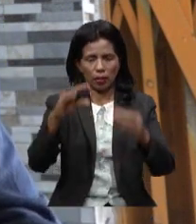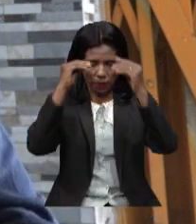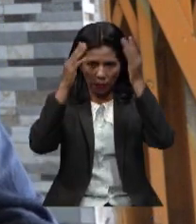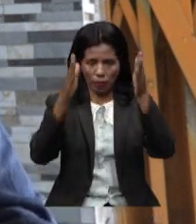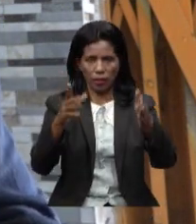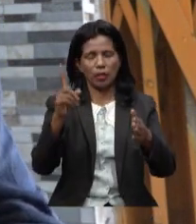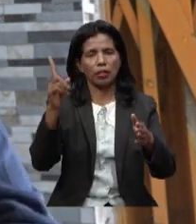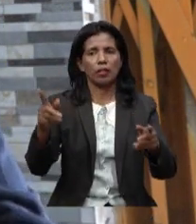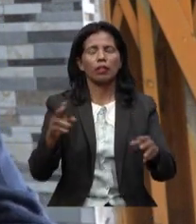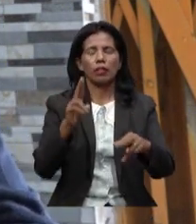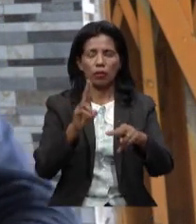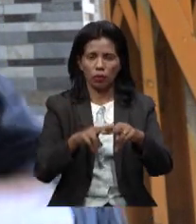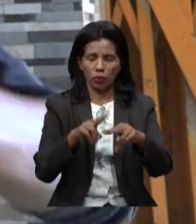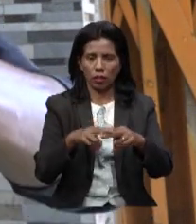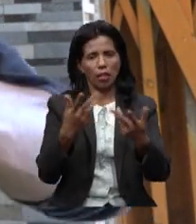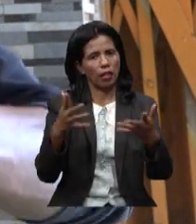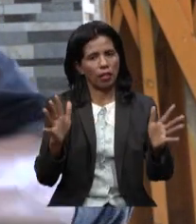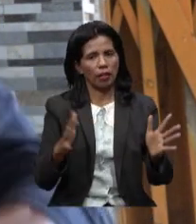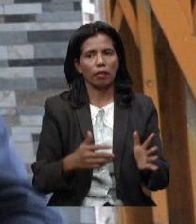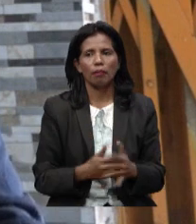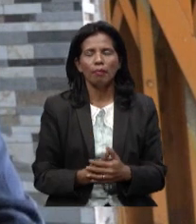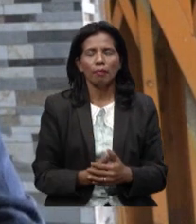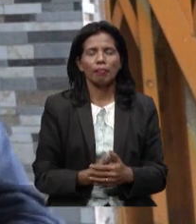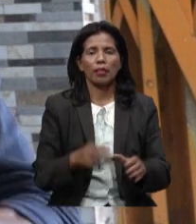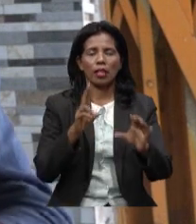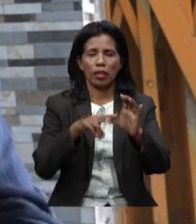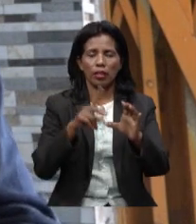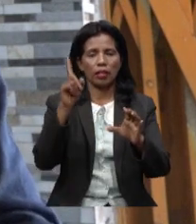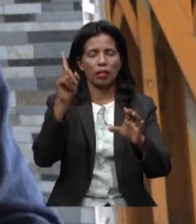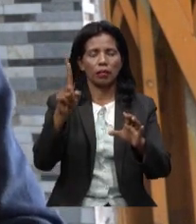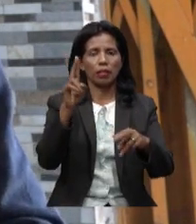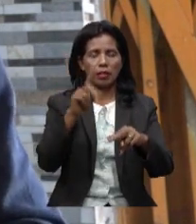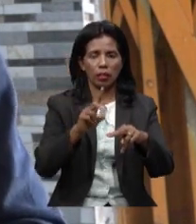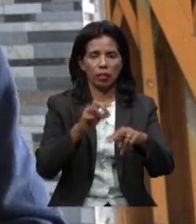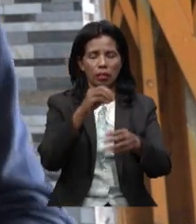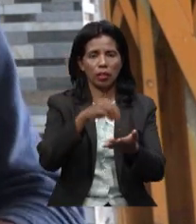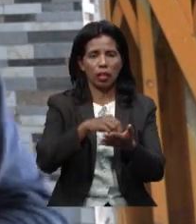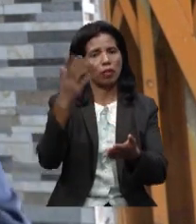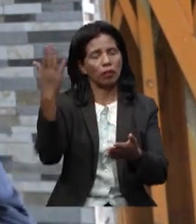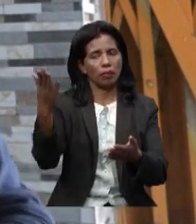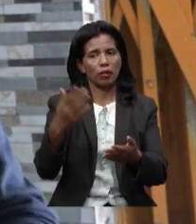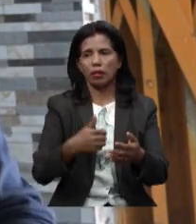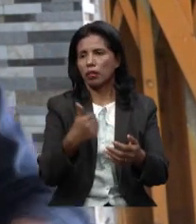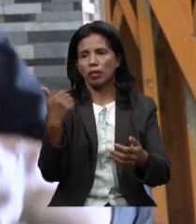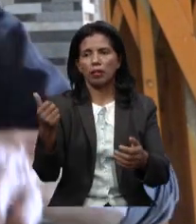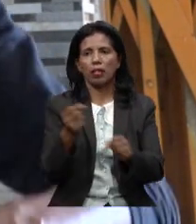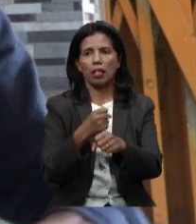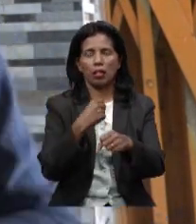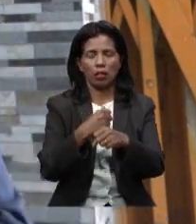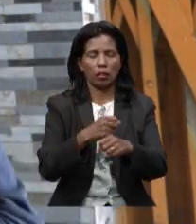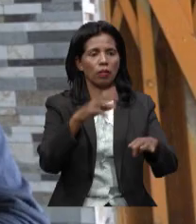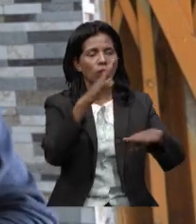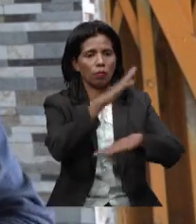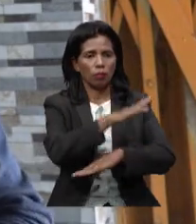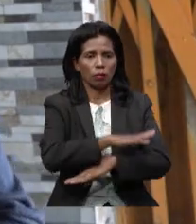Fatin Aula Betur dit muslaiha kadera ida det matau hanapa meza ida det selselukne halu anesan biblioteka